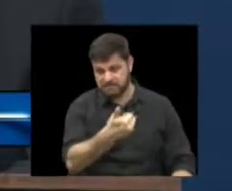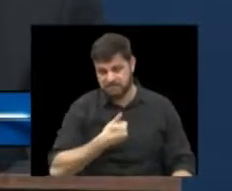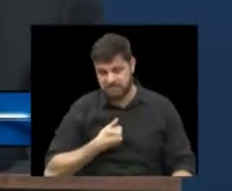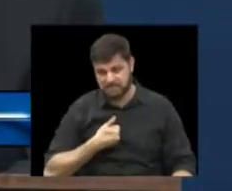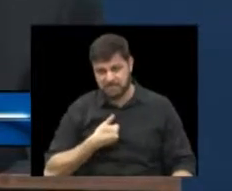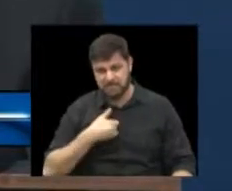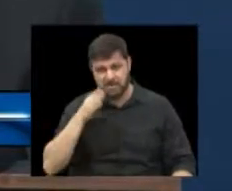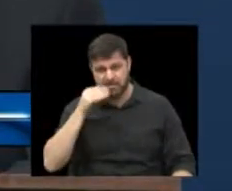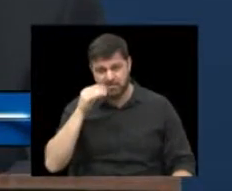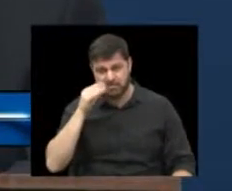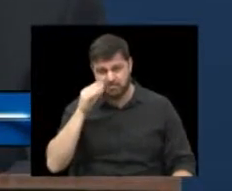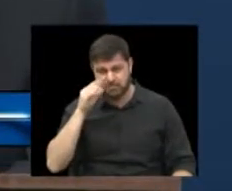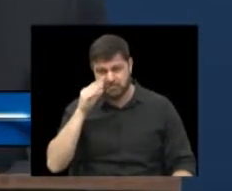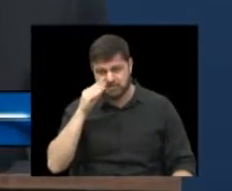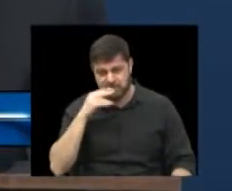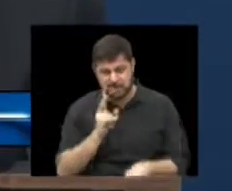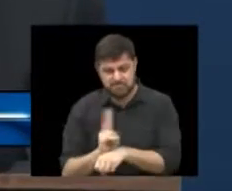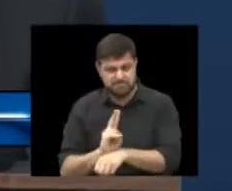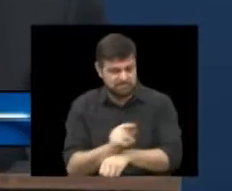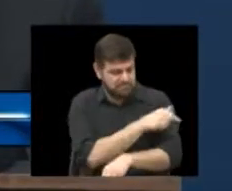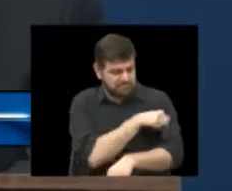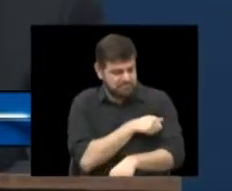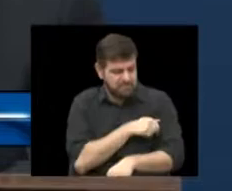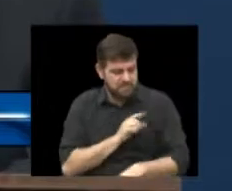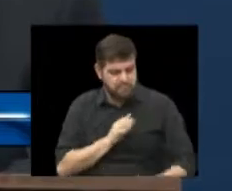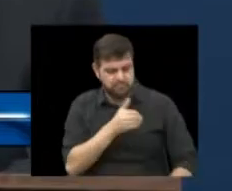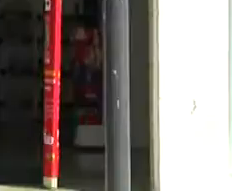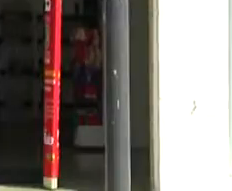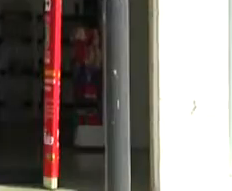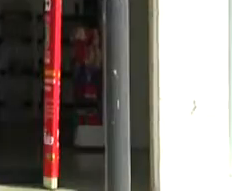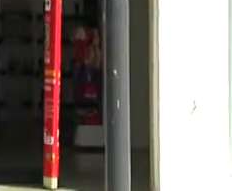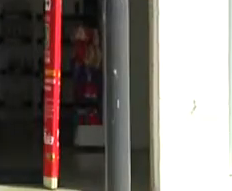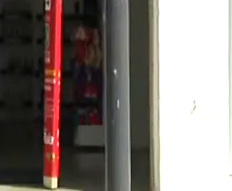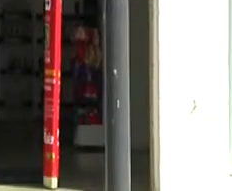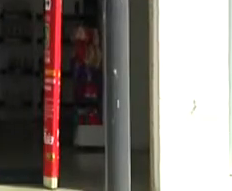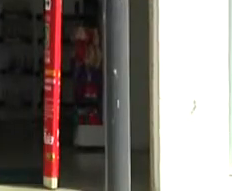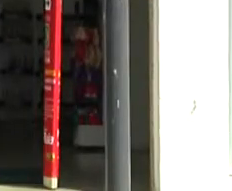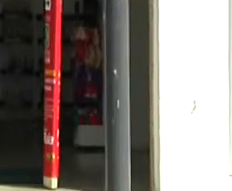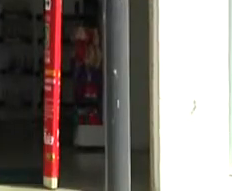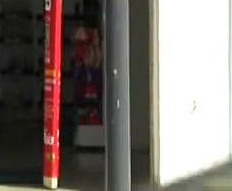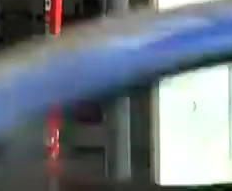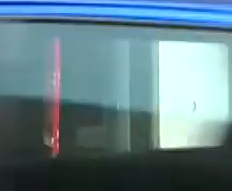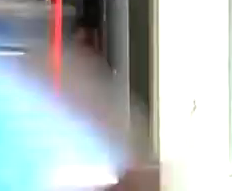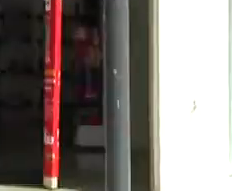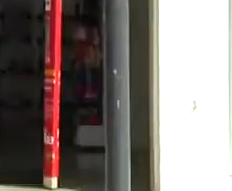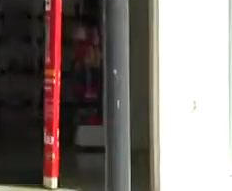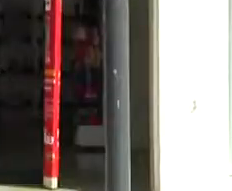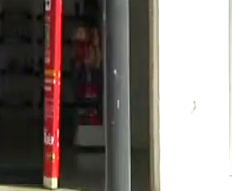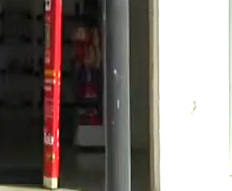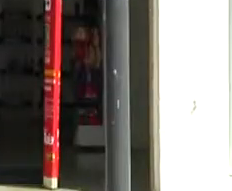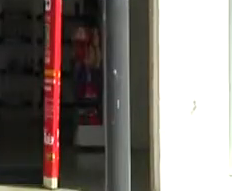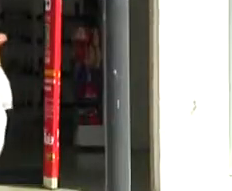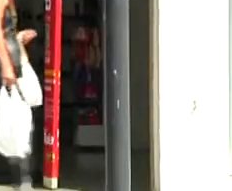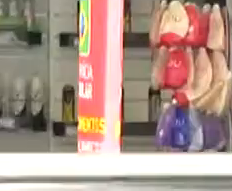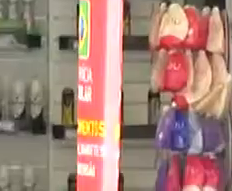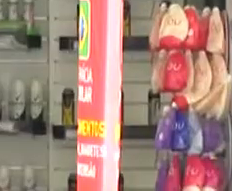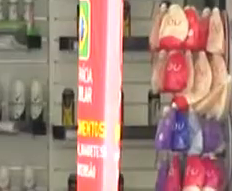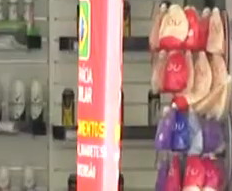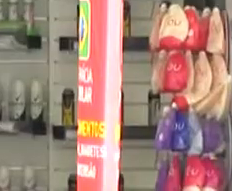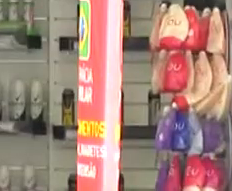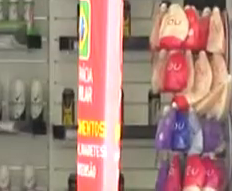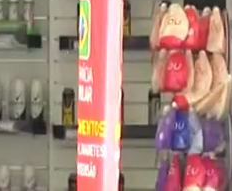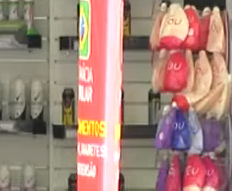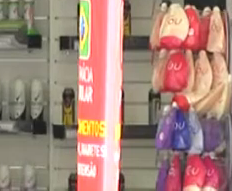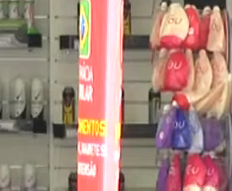é insuficiente para fazer todas as fiscalizações. Segundo o documento, atualmente a Vigilância Sanitária de Campinas conta